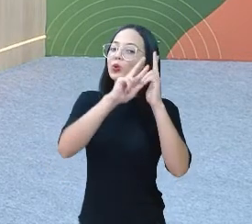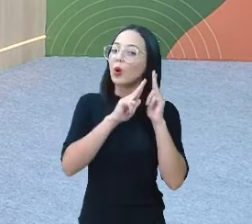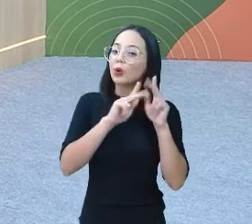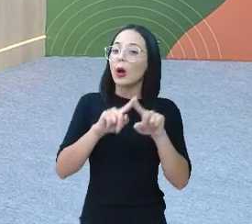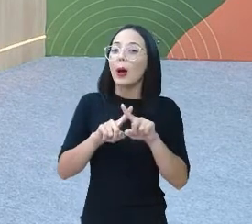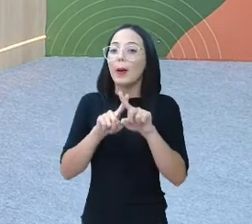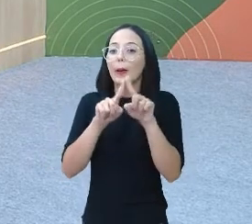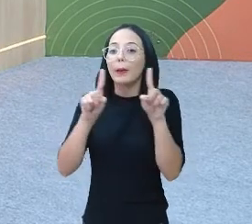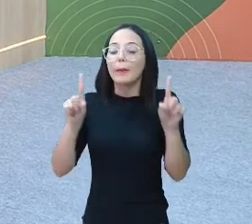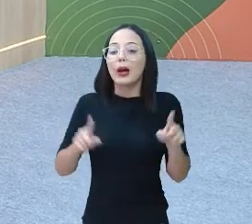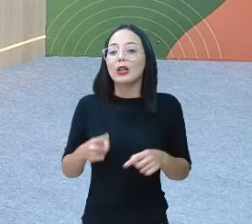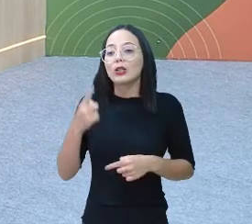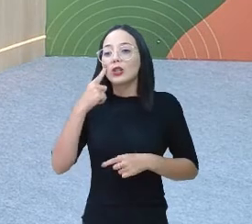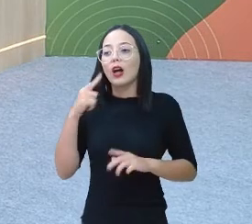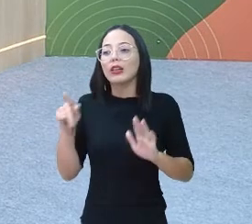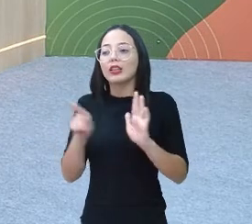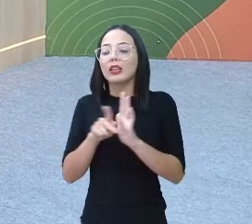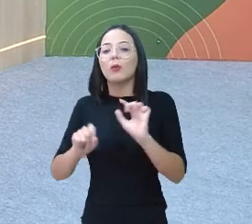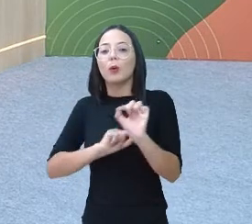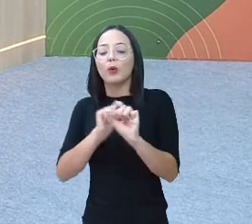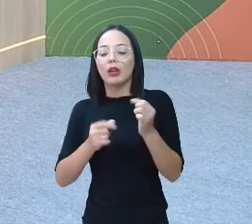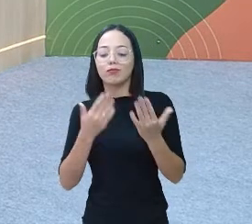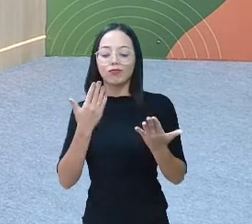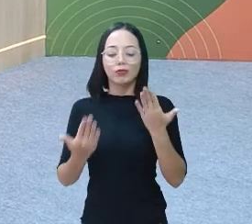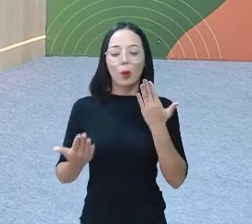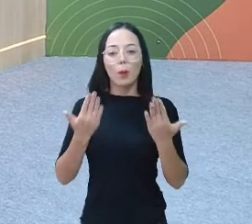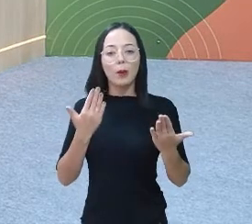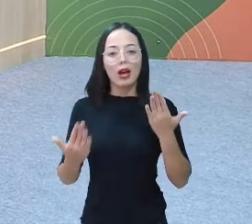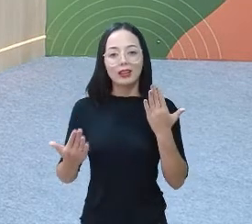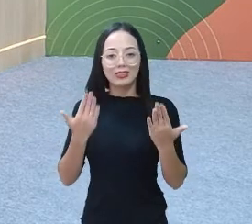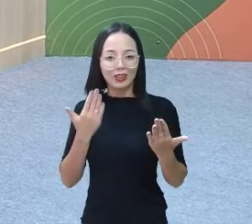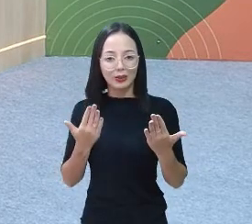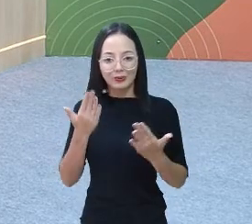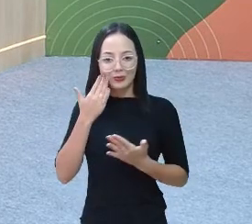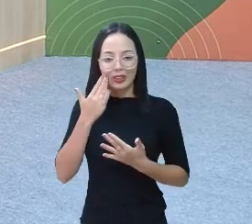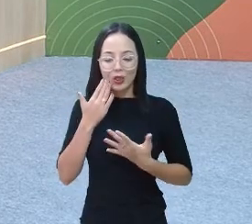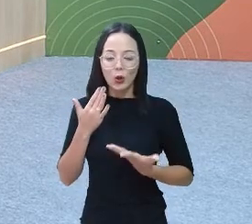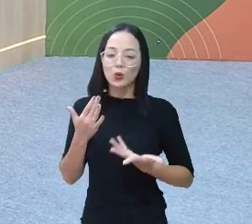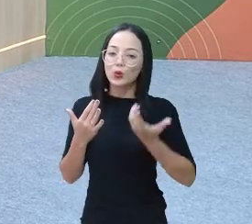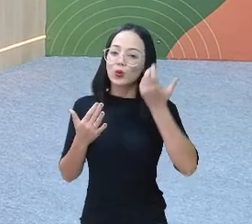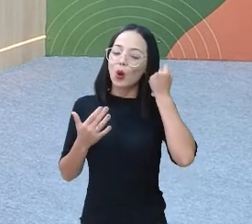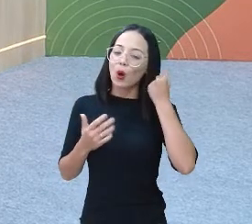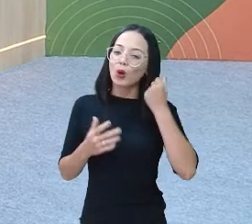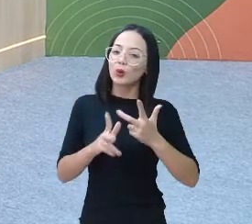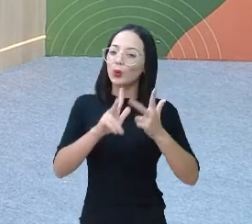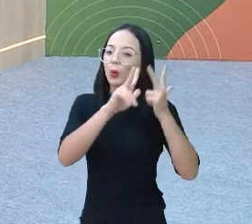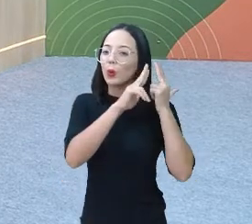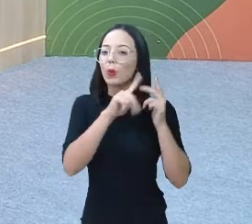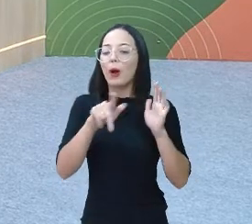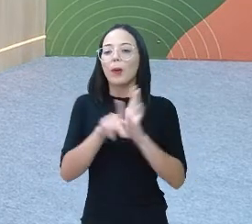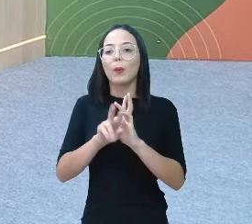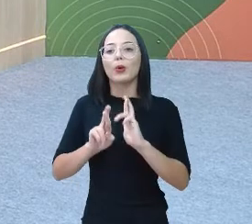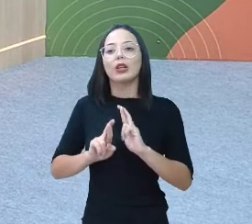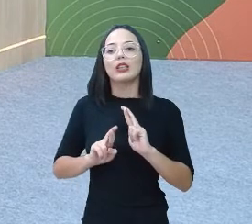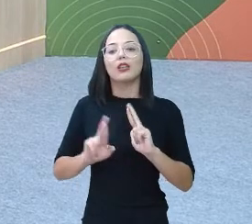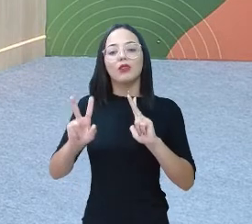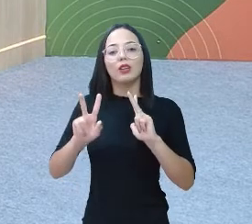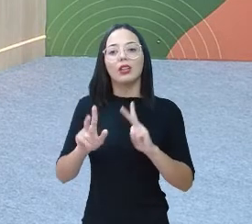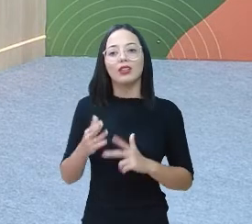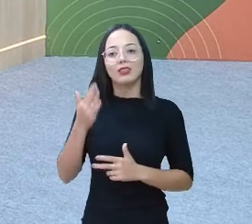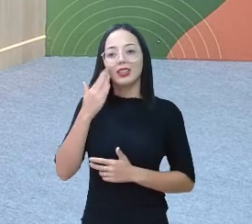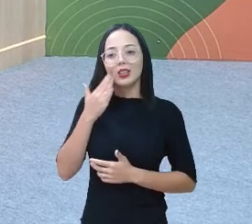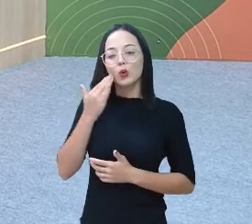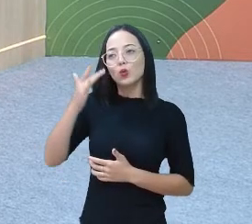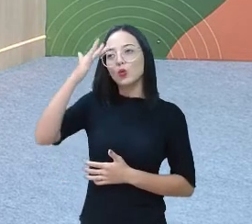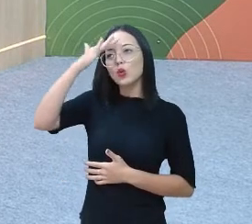Contudo, aqui a gente tem essa brincadeira com essa onomatopeia. O sono do Rômulo é diferente, ele sonha